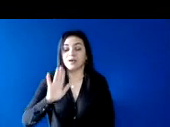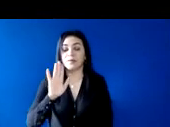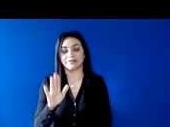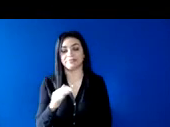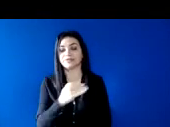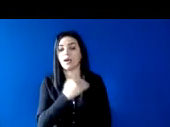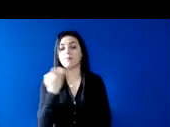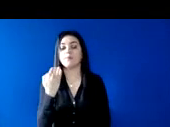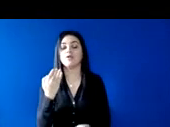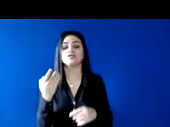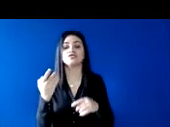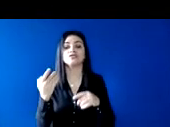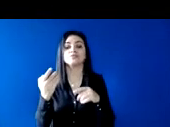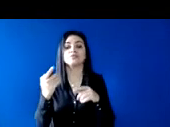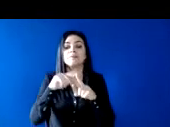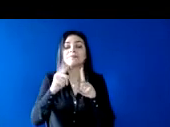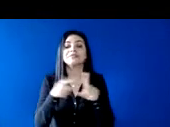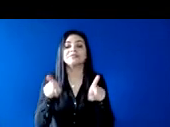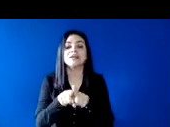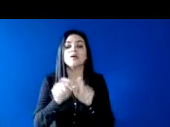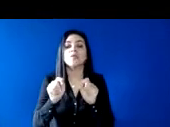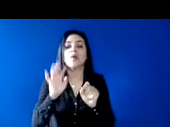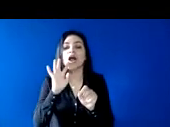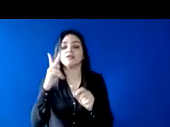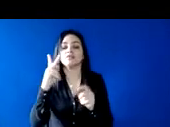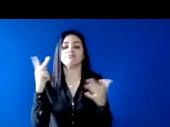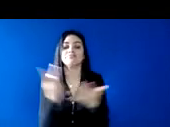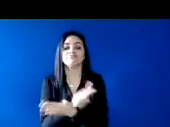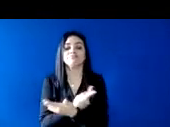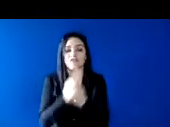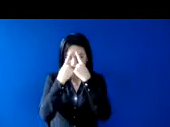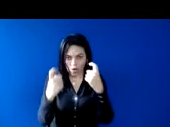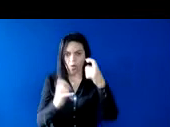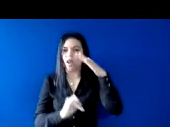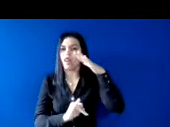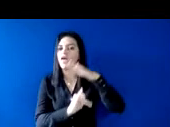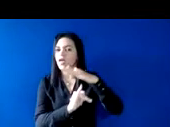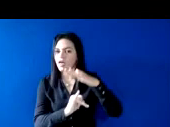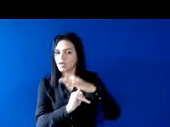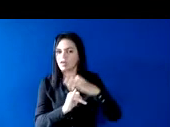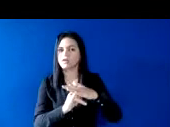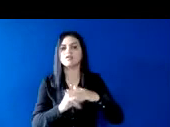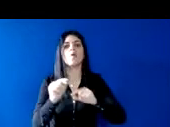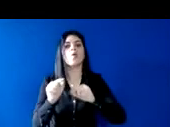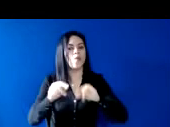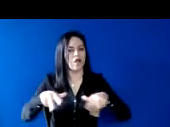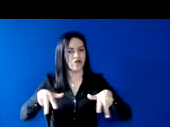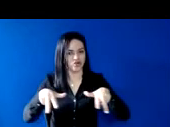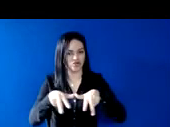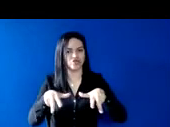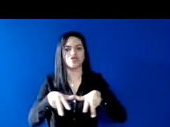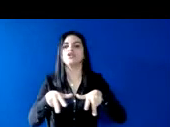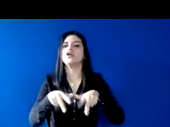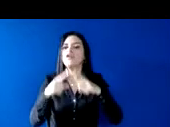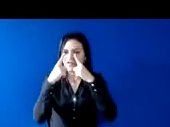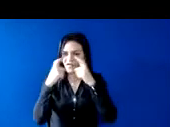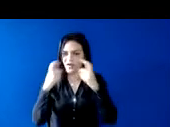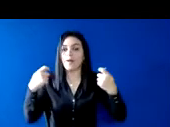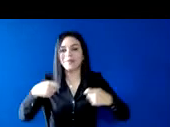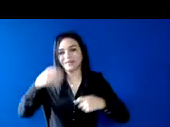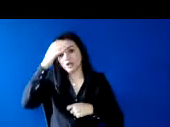materna também ela é decorrente da existência de violência institucional e de gênero, que indica a necessidade de mudanças na